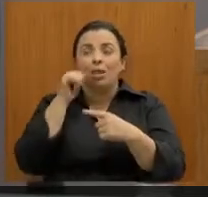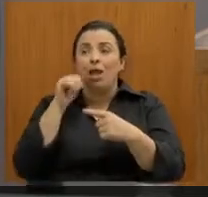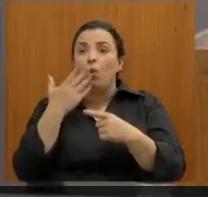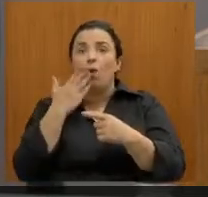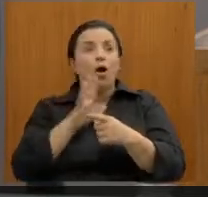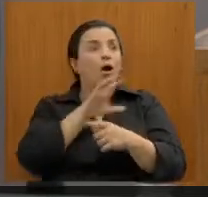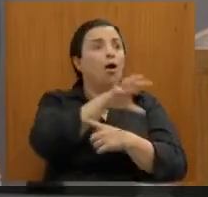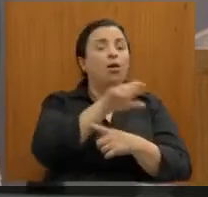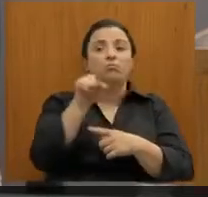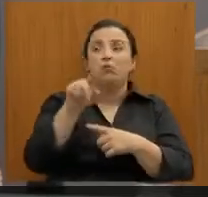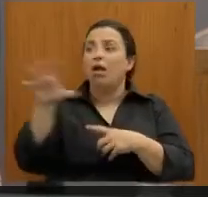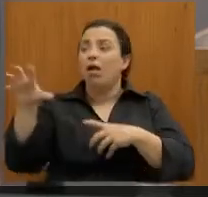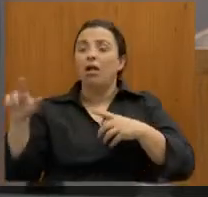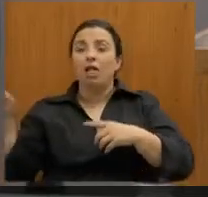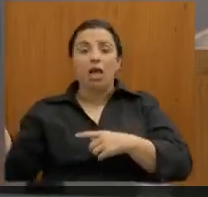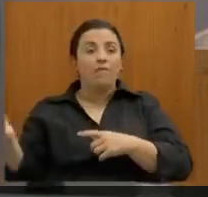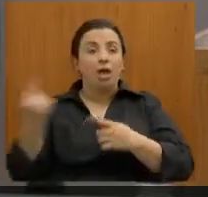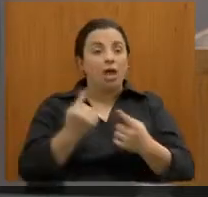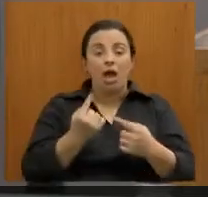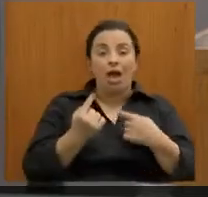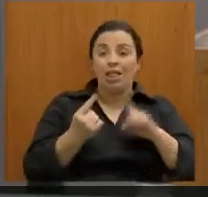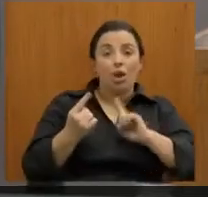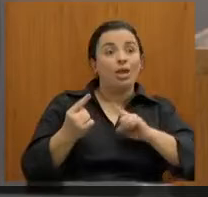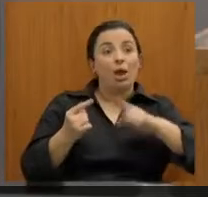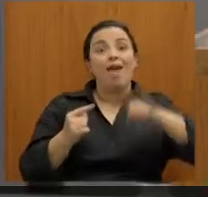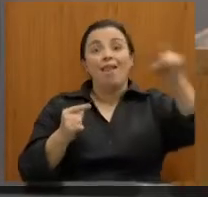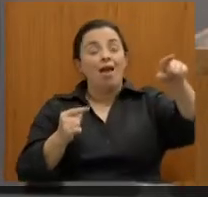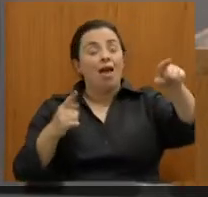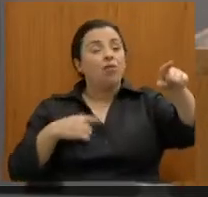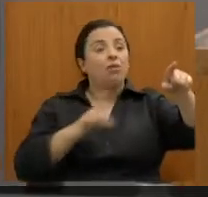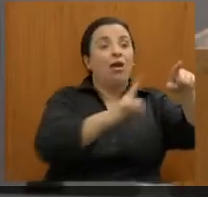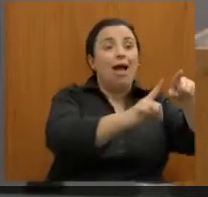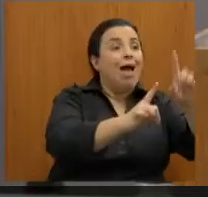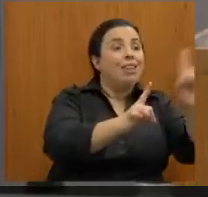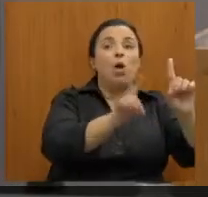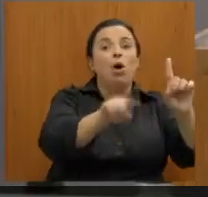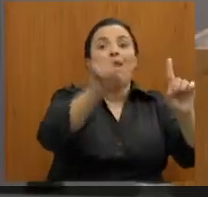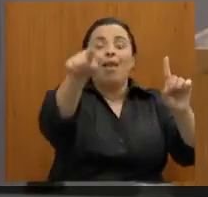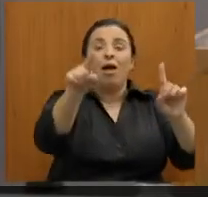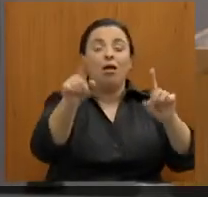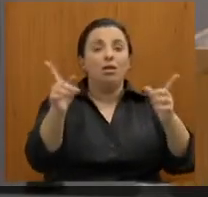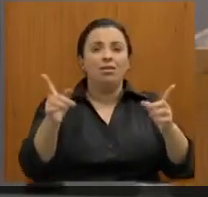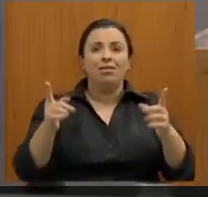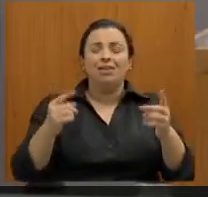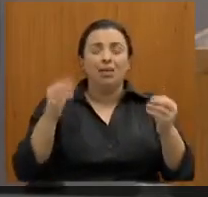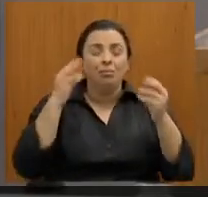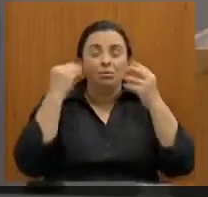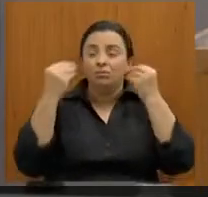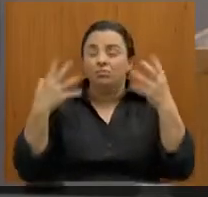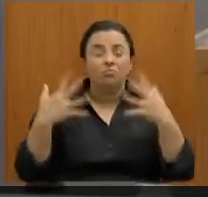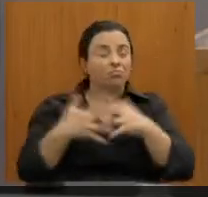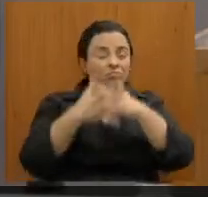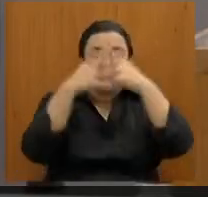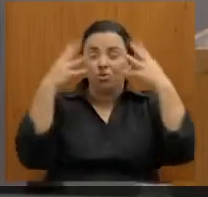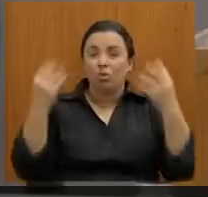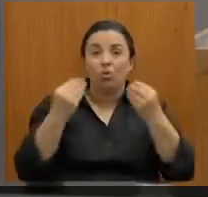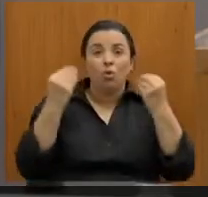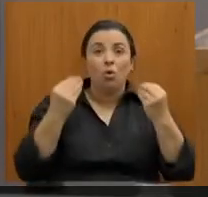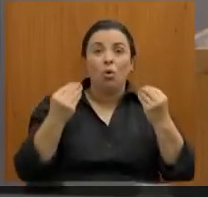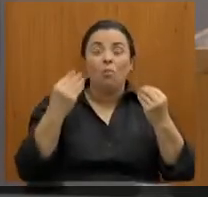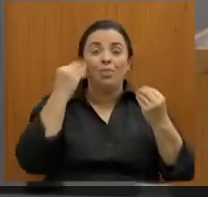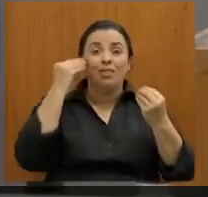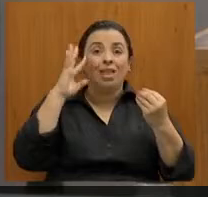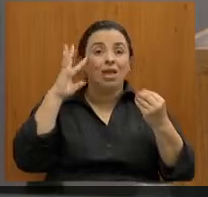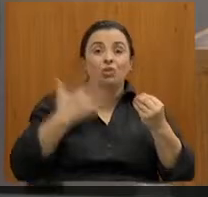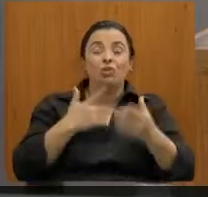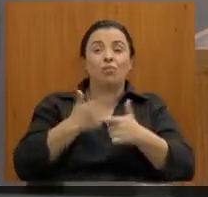sendo arremessado igual uma bolinha de pingue-pongue para tentar resolver um problema nosso entendeu o problema que nos aflige